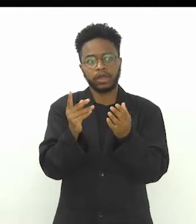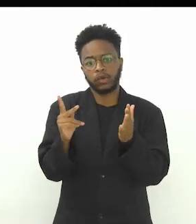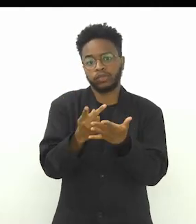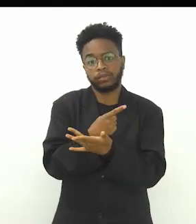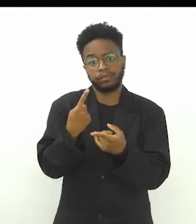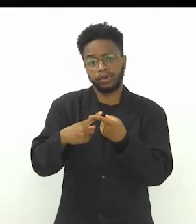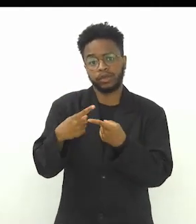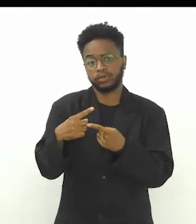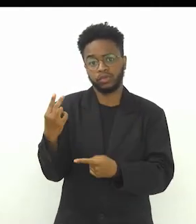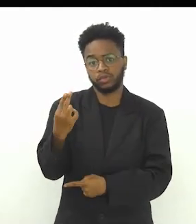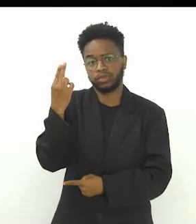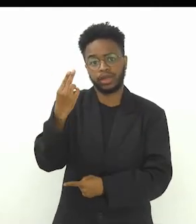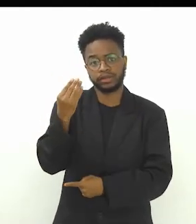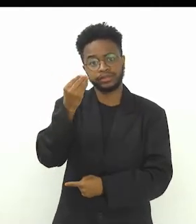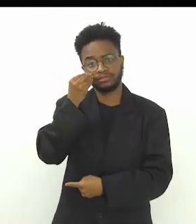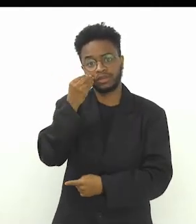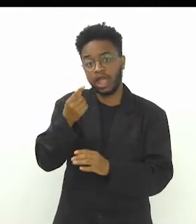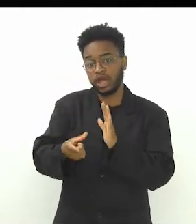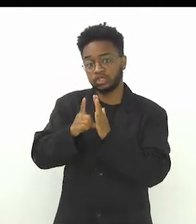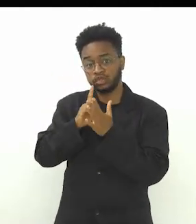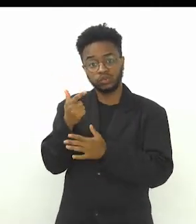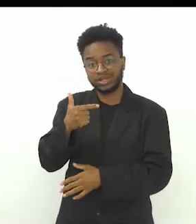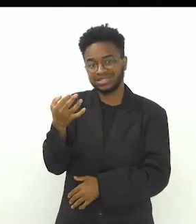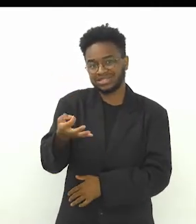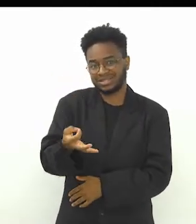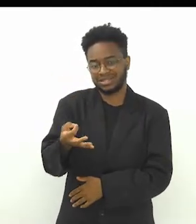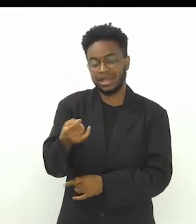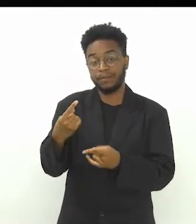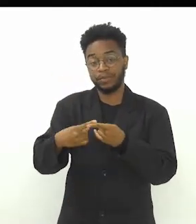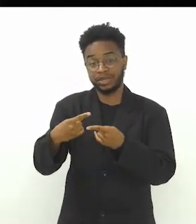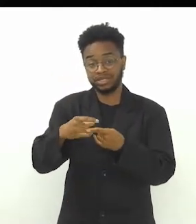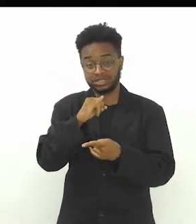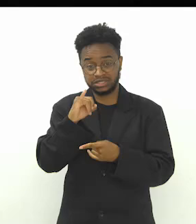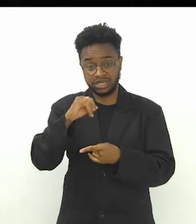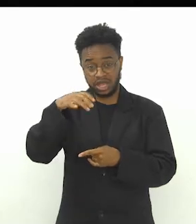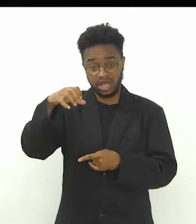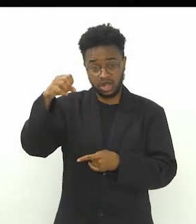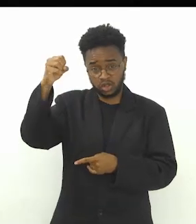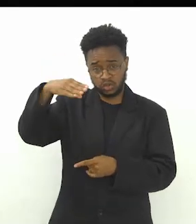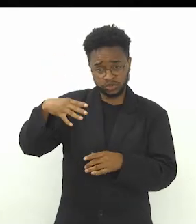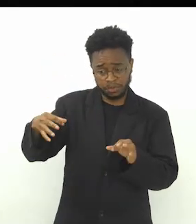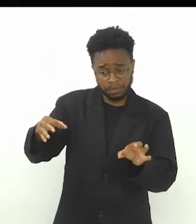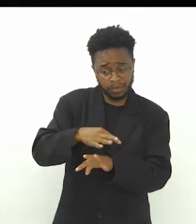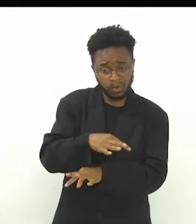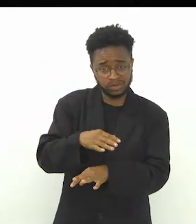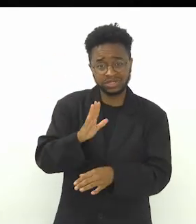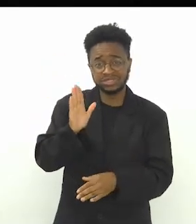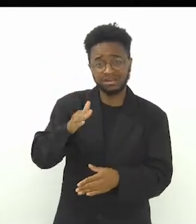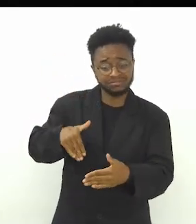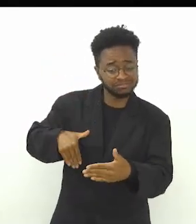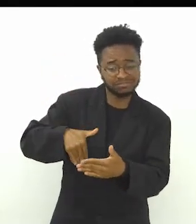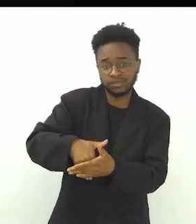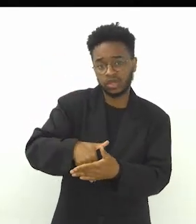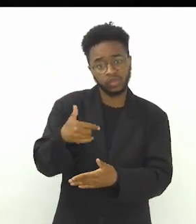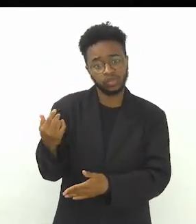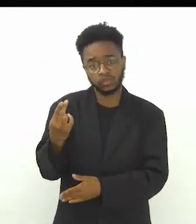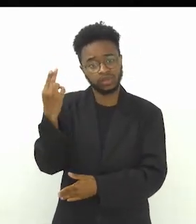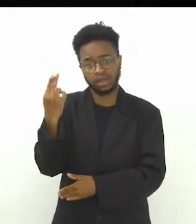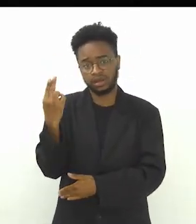então a gente não tinha a certeza. Porque quando a luz ficava pronta, já é tão em cima que você não tinha como